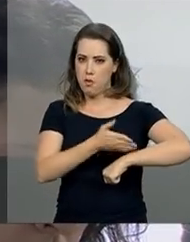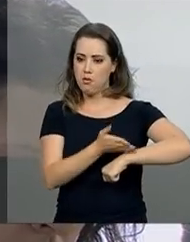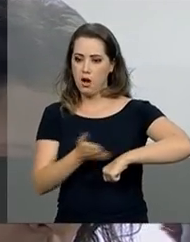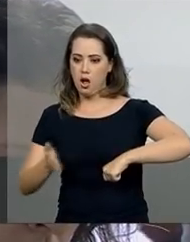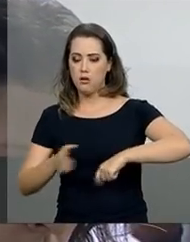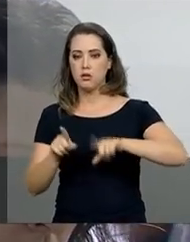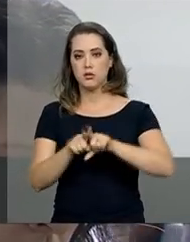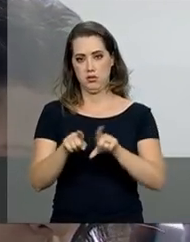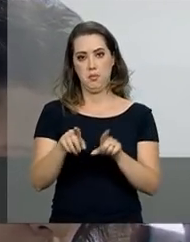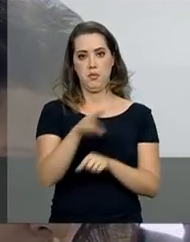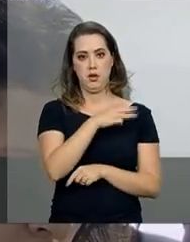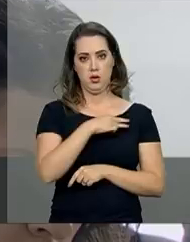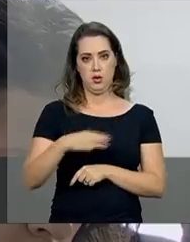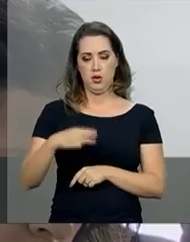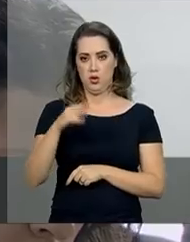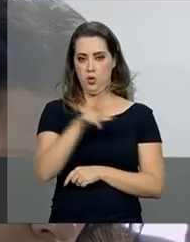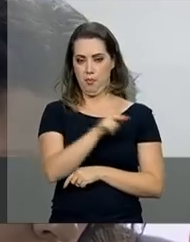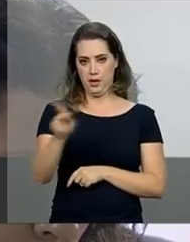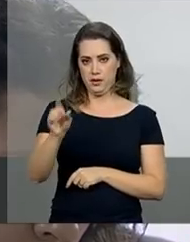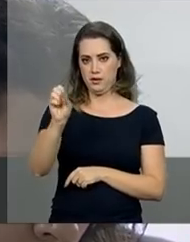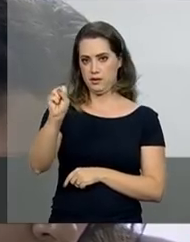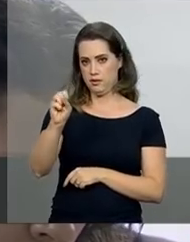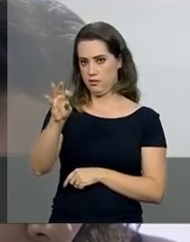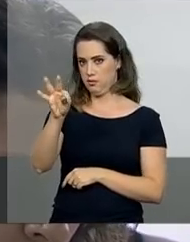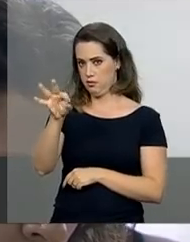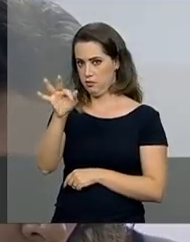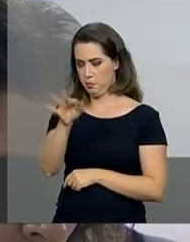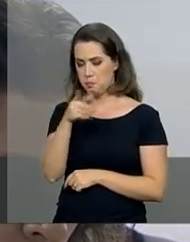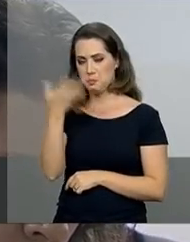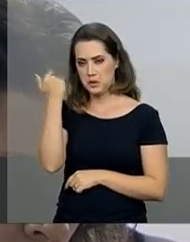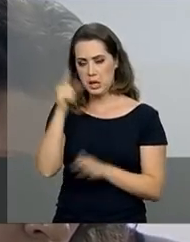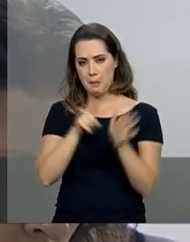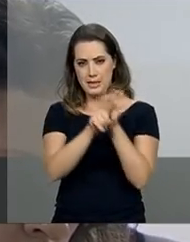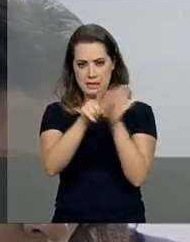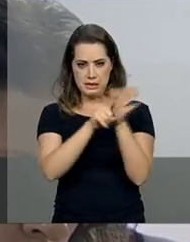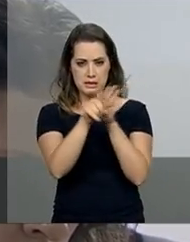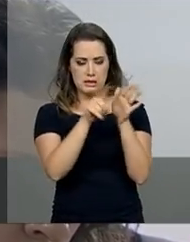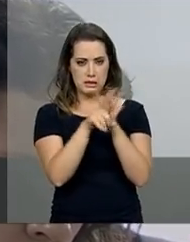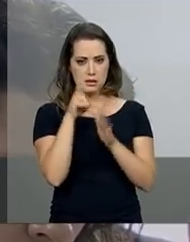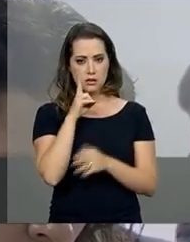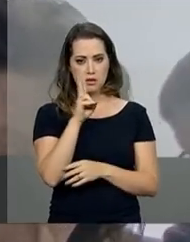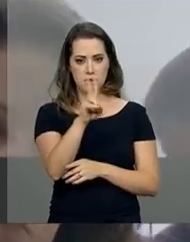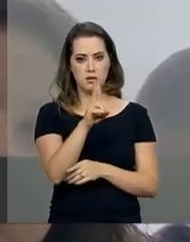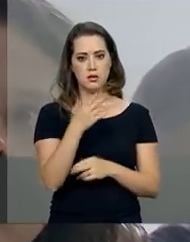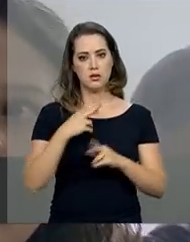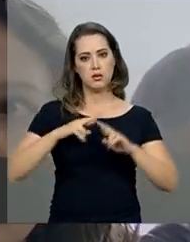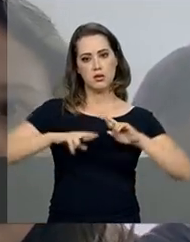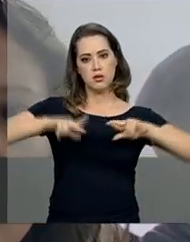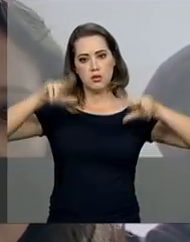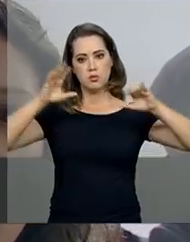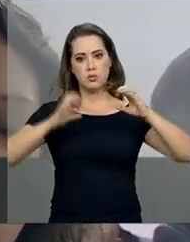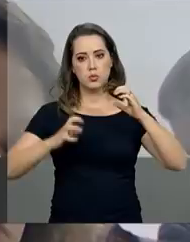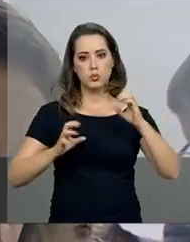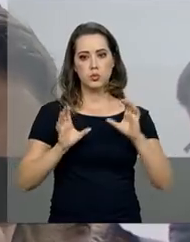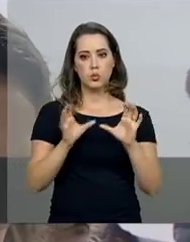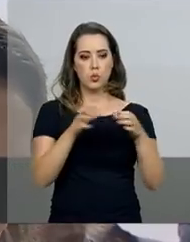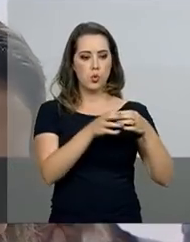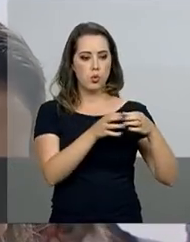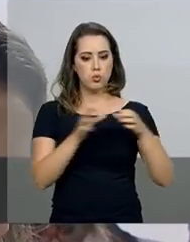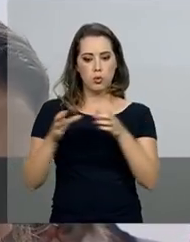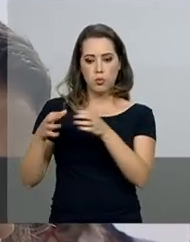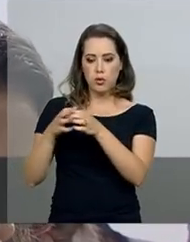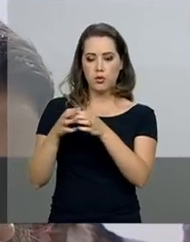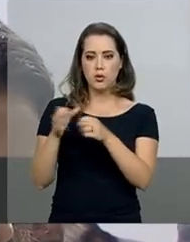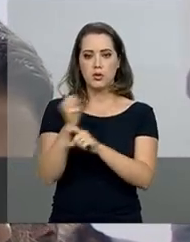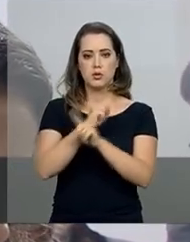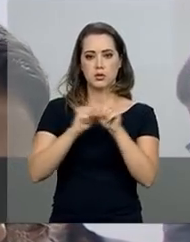do stf último última pesquisa tem verificado uma de fato essa polarização nessa sociedade está cada vez mais